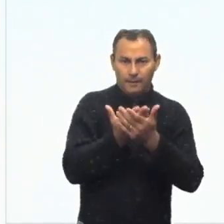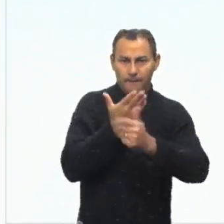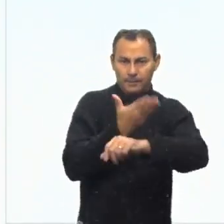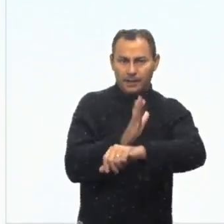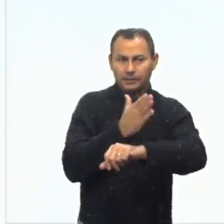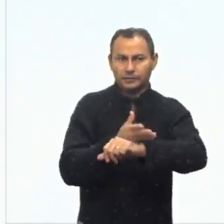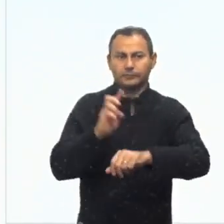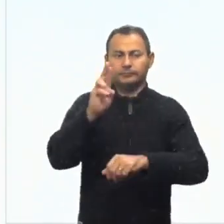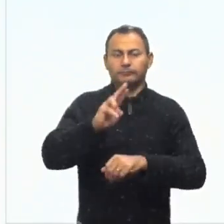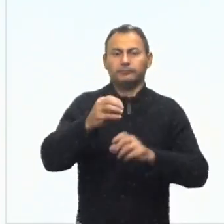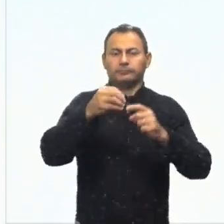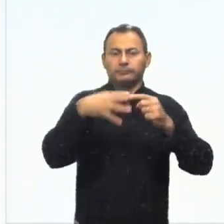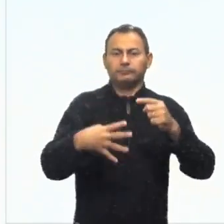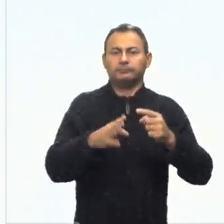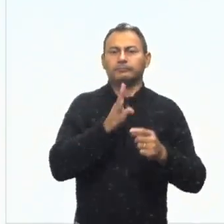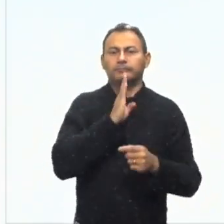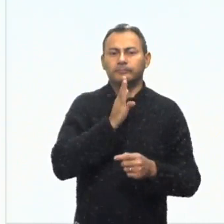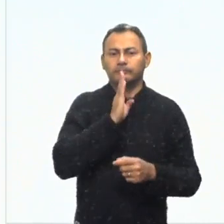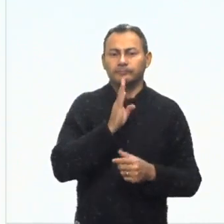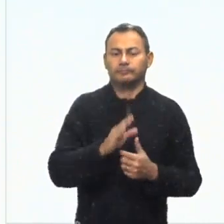utilizamos um software chamado